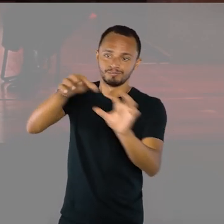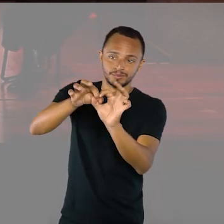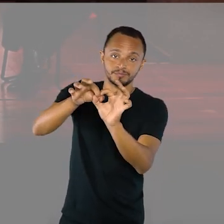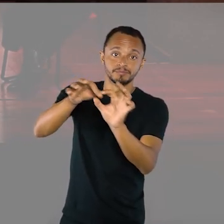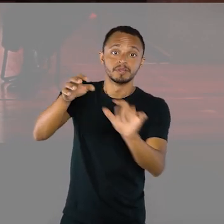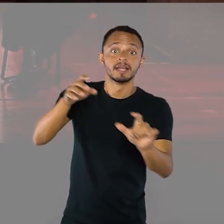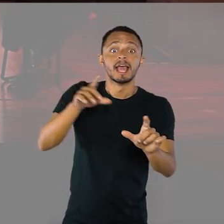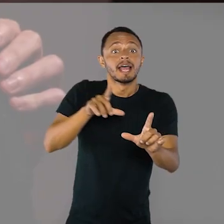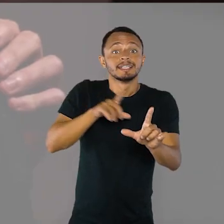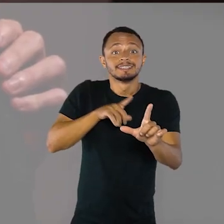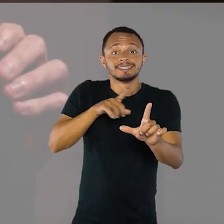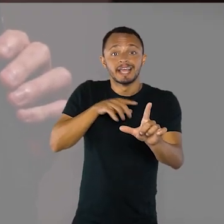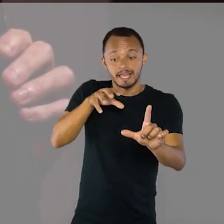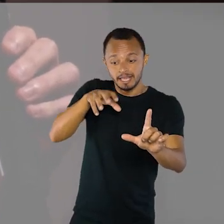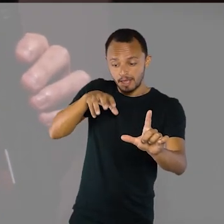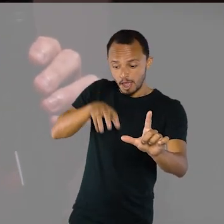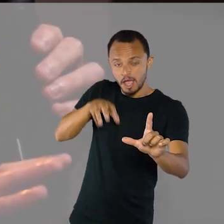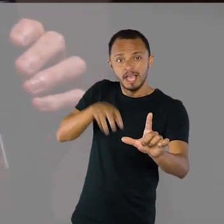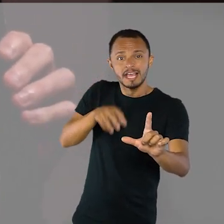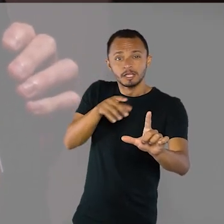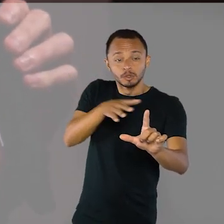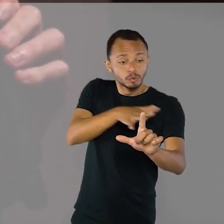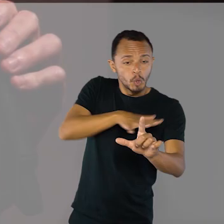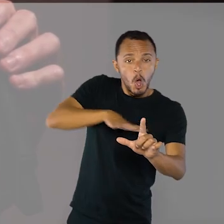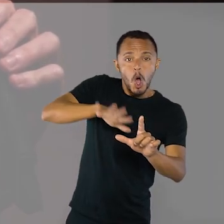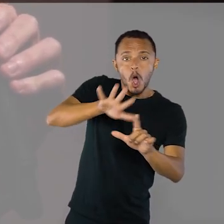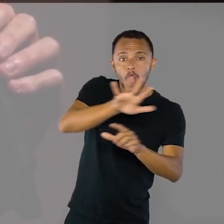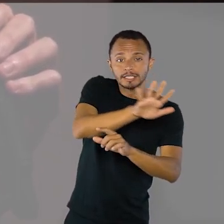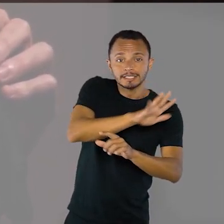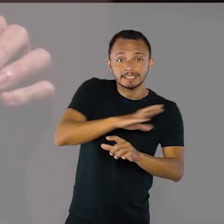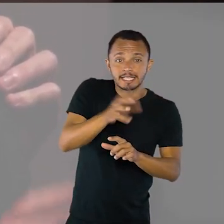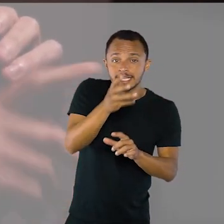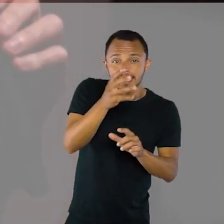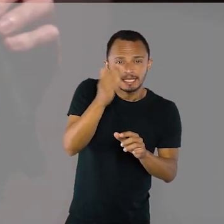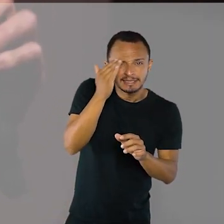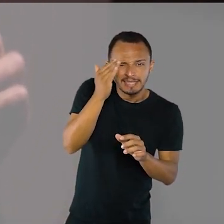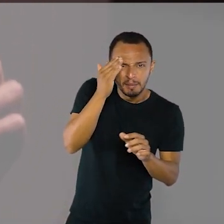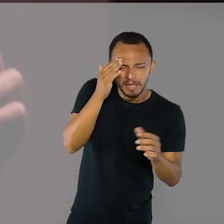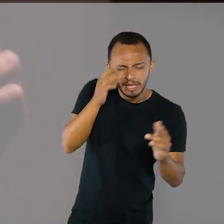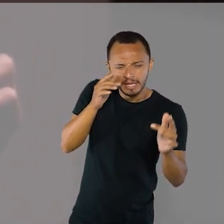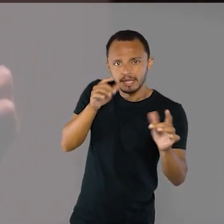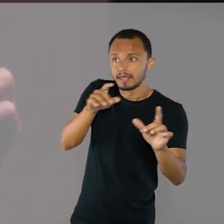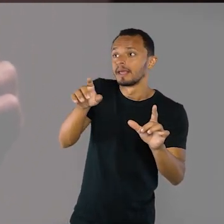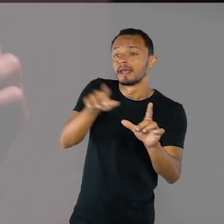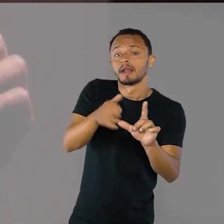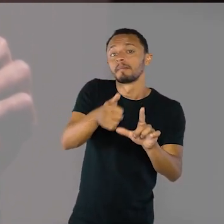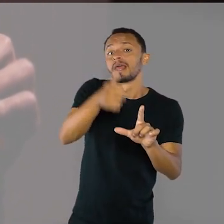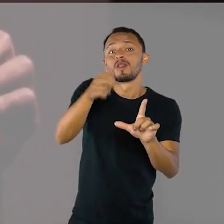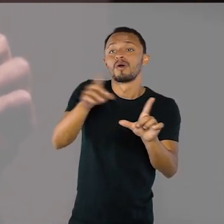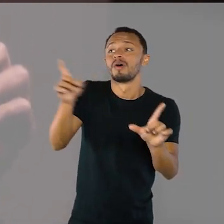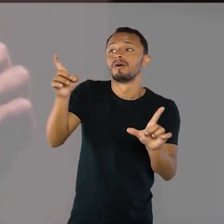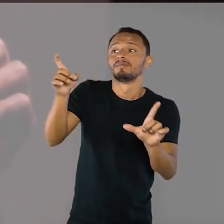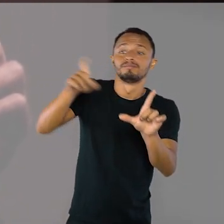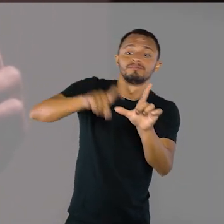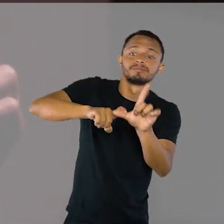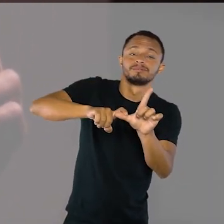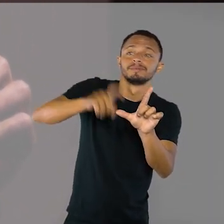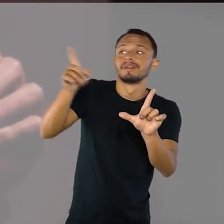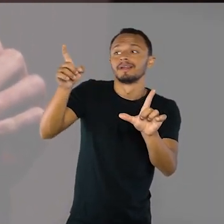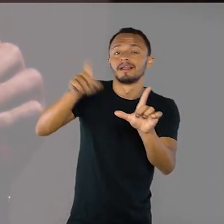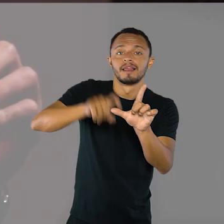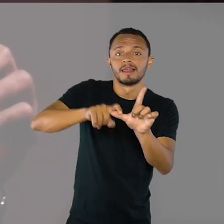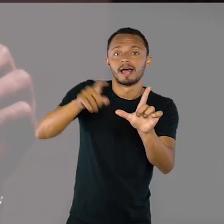as províncias queriam conhecer o Rio de Janeiro como centro, né? Interessava, às vezes, muito mais Lisboa. Então, esse processo também de